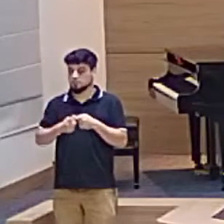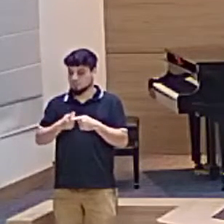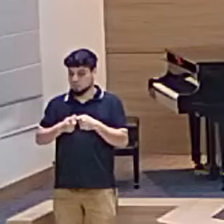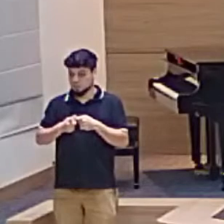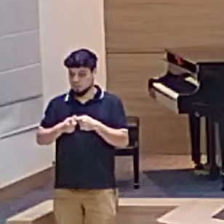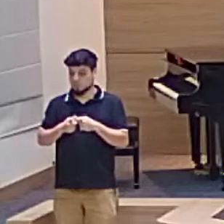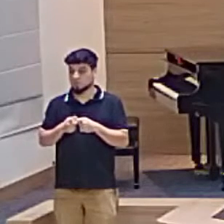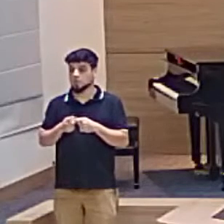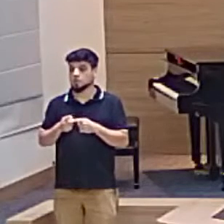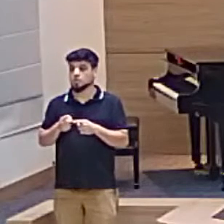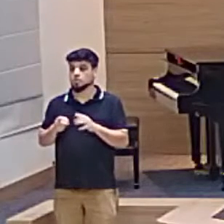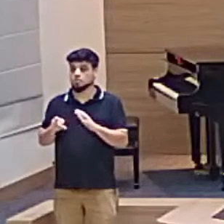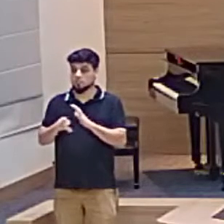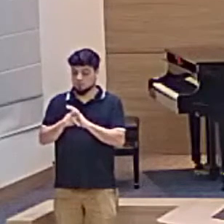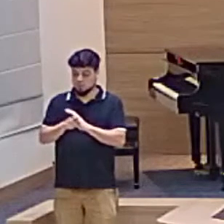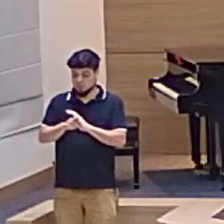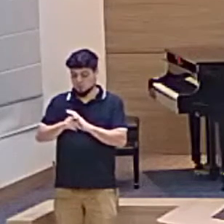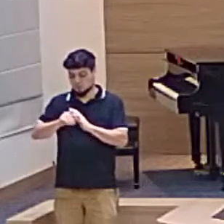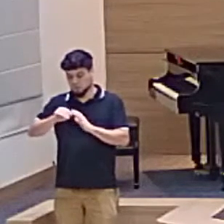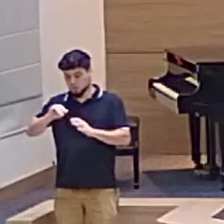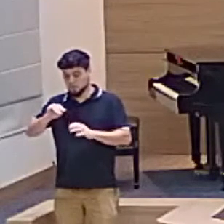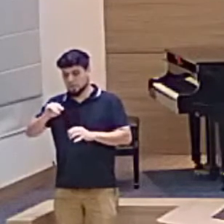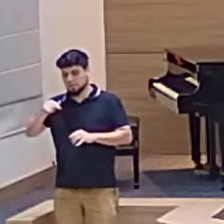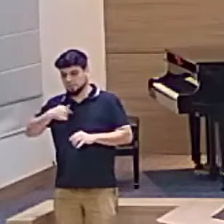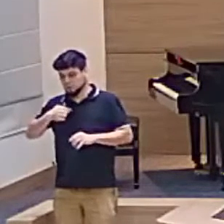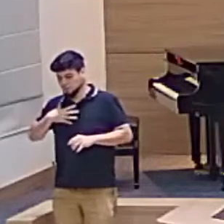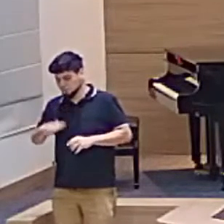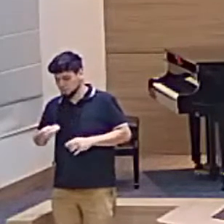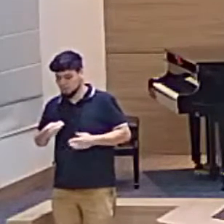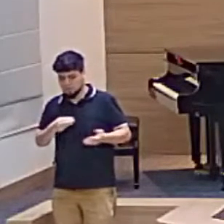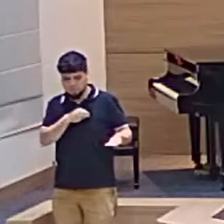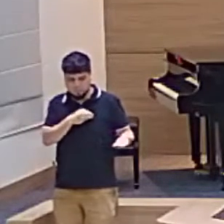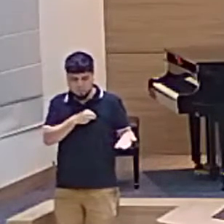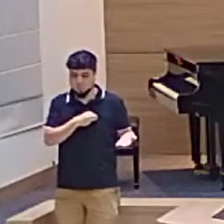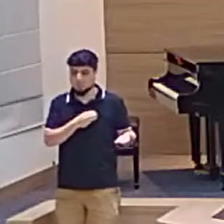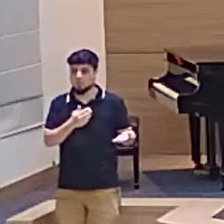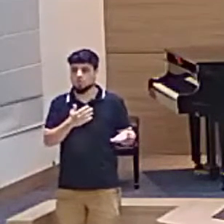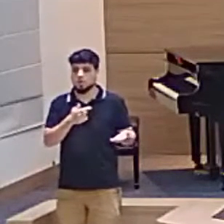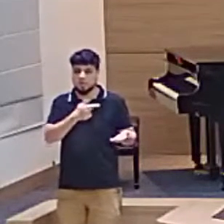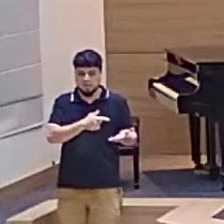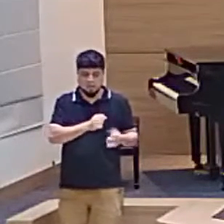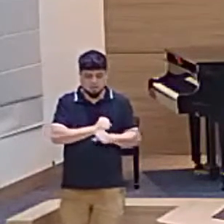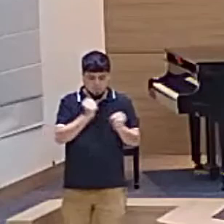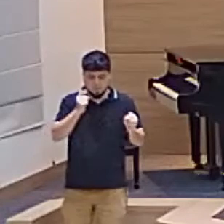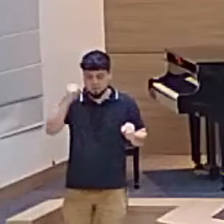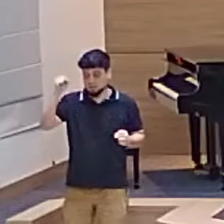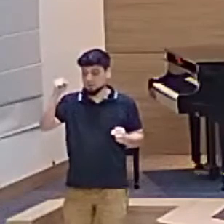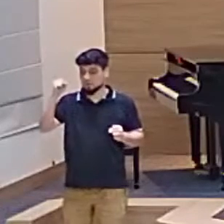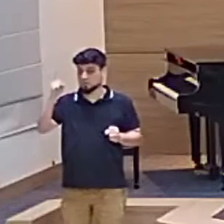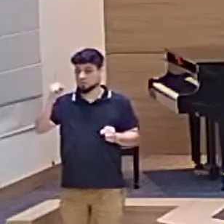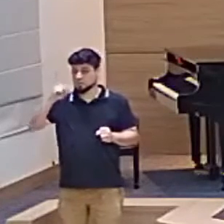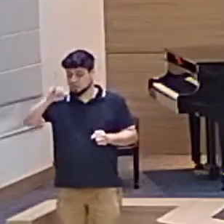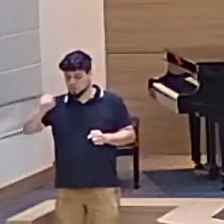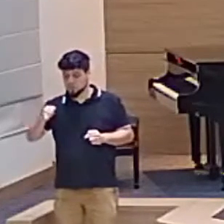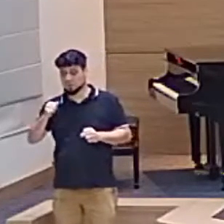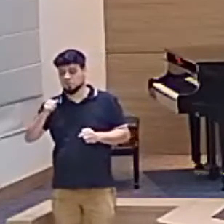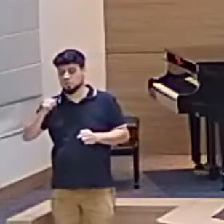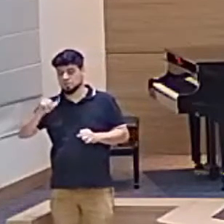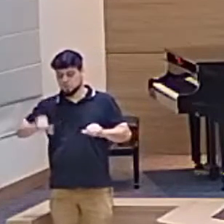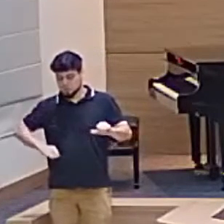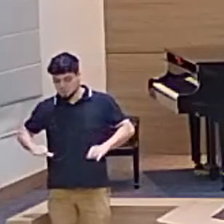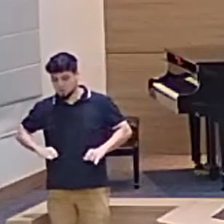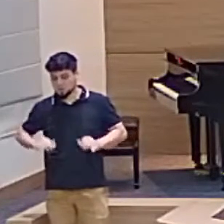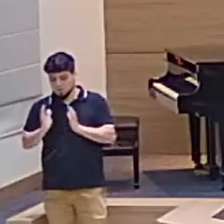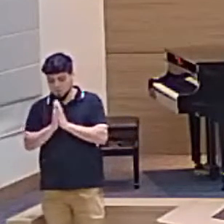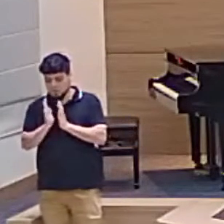Talvez o meu filho a minha filha tem a pecado e blasfemado contra Deus no seu coração e era assim que Jó sempre